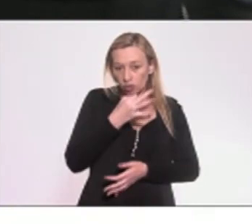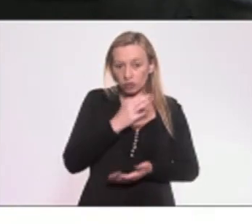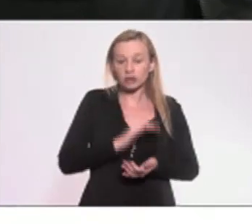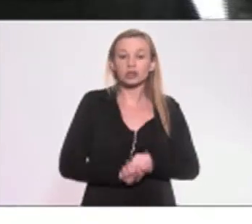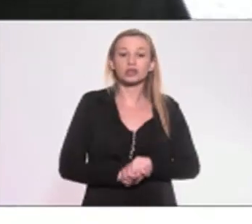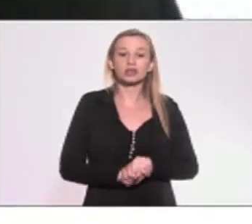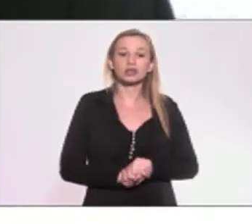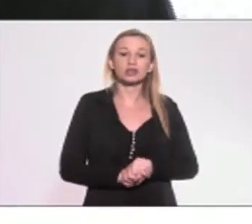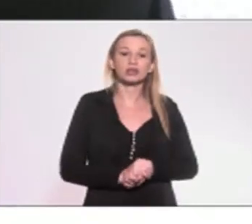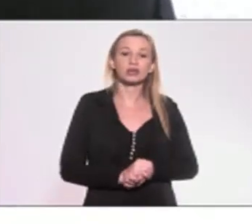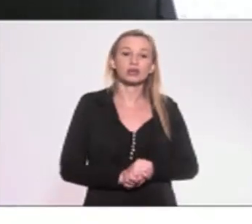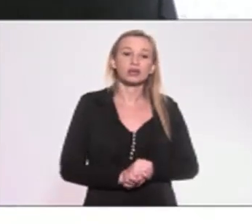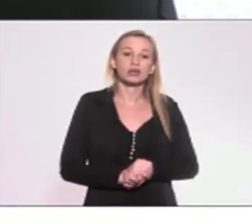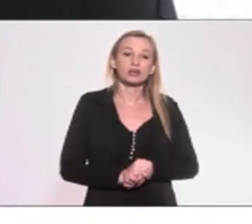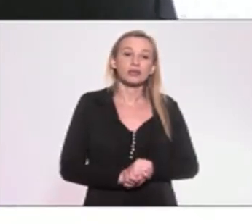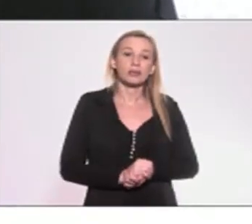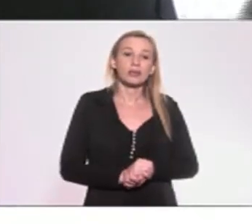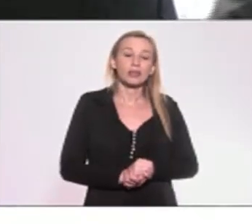considerações